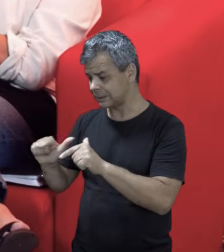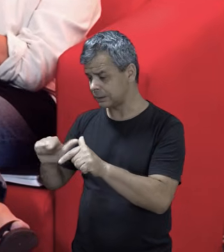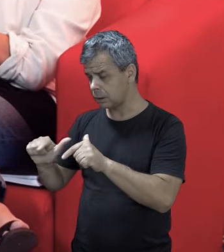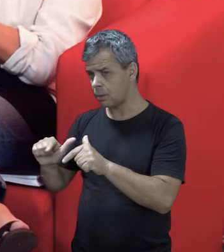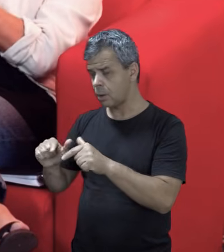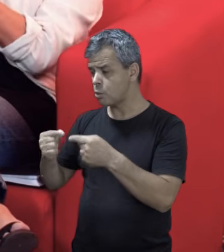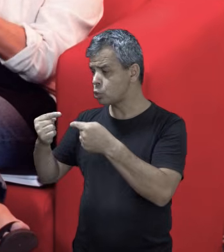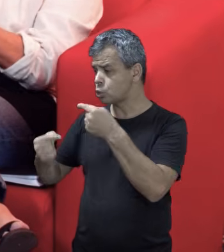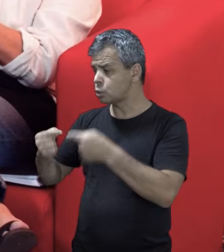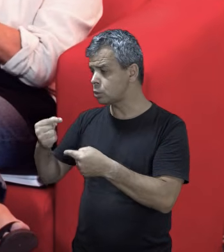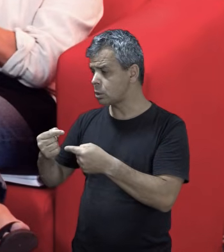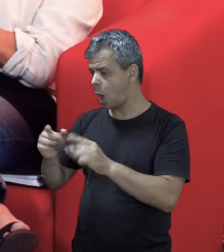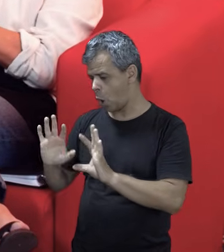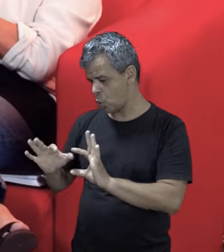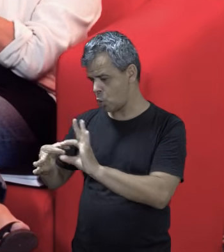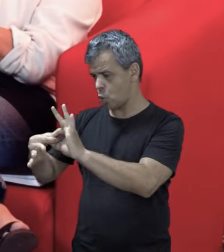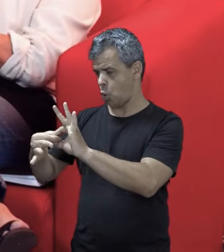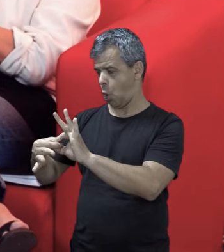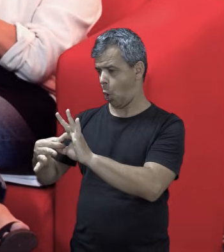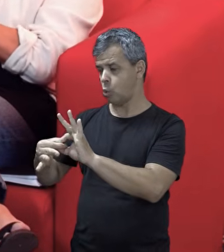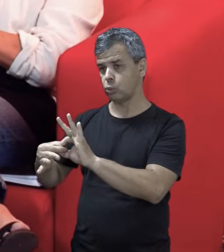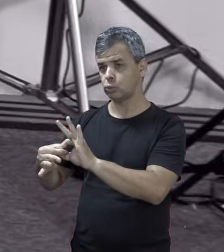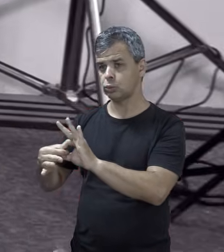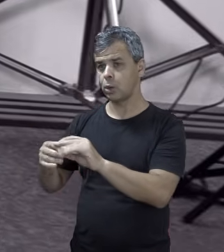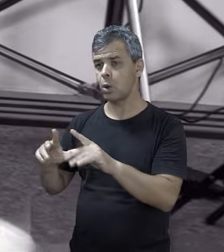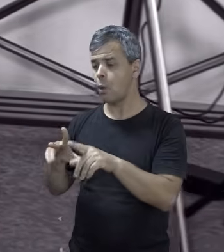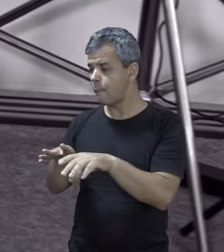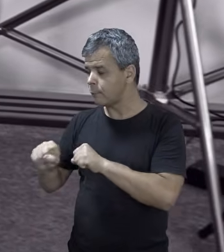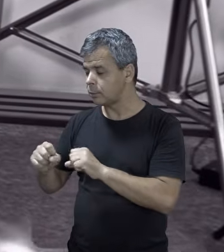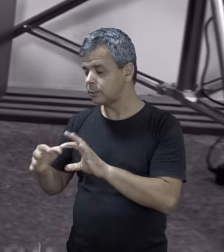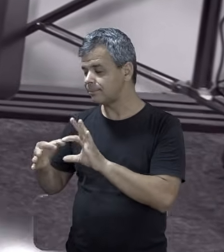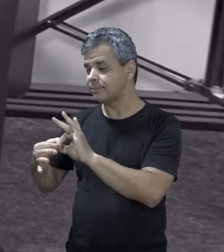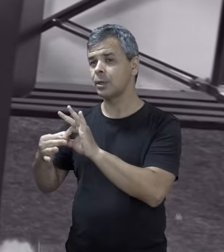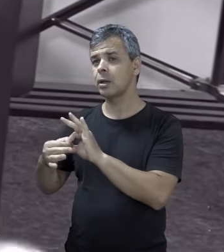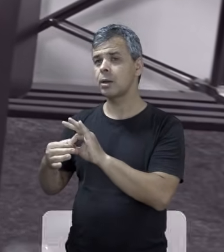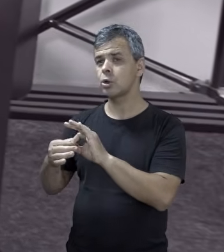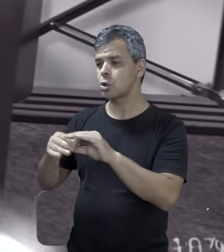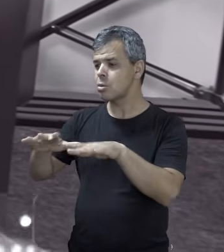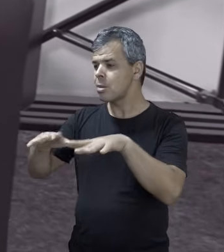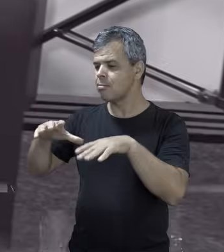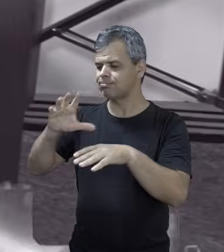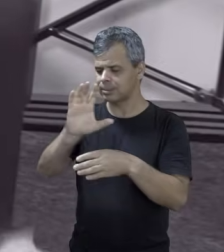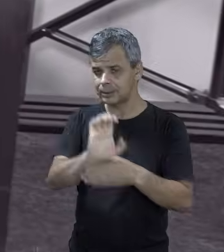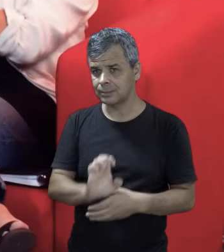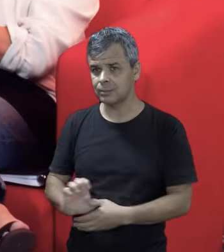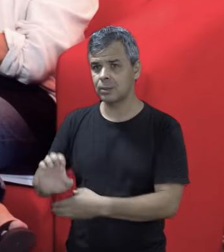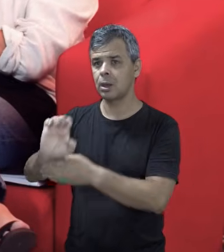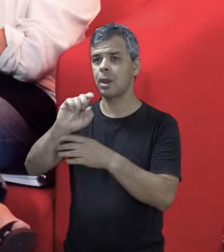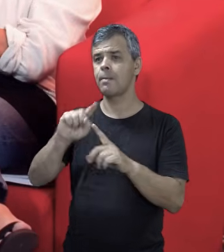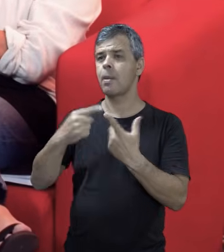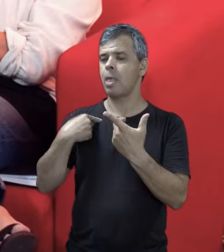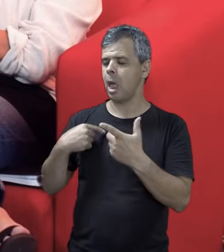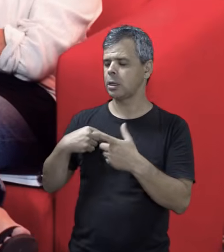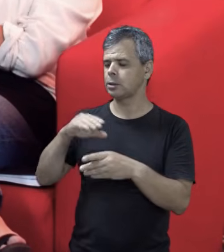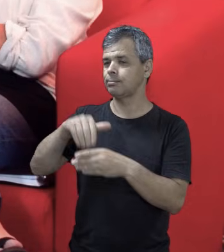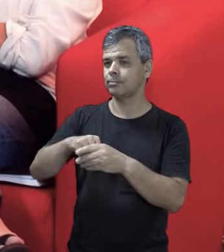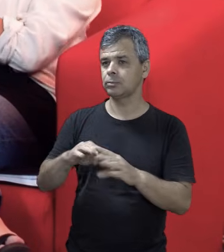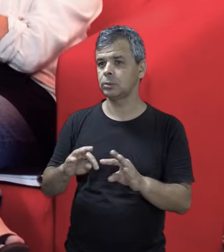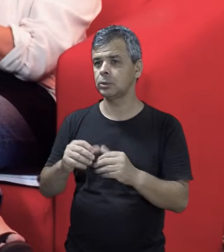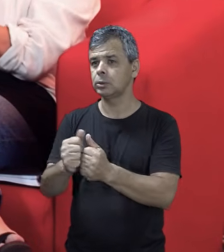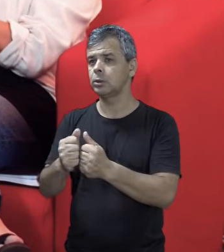estão discutindo alianças, formação de palanque nos estados, eleições